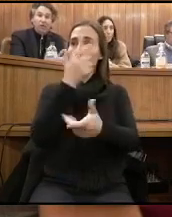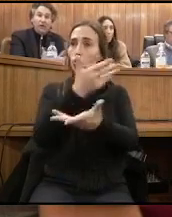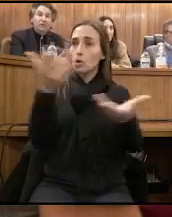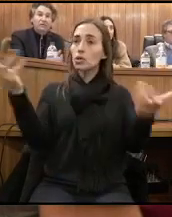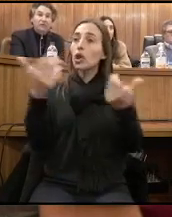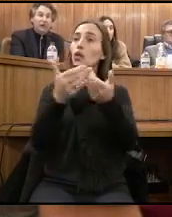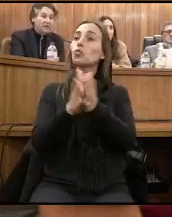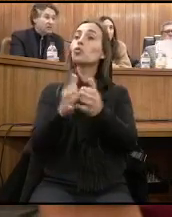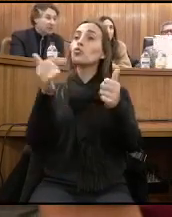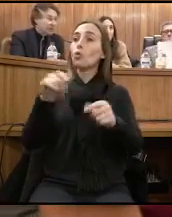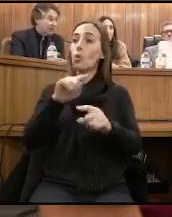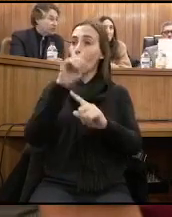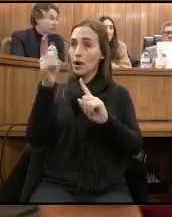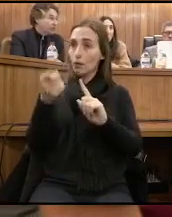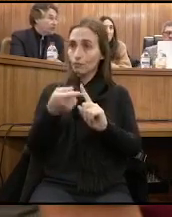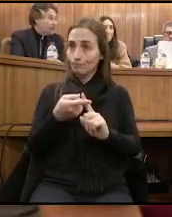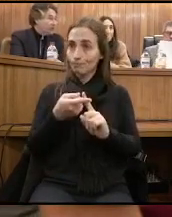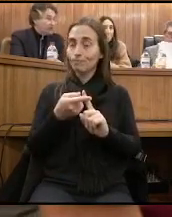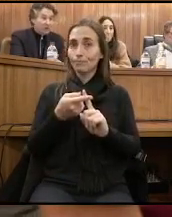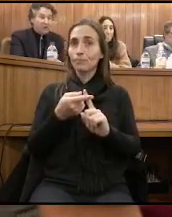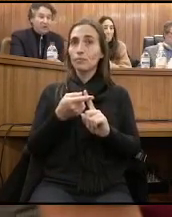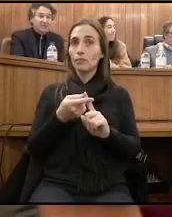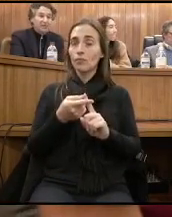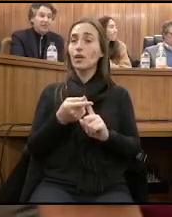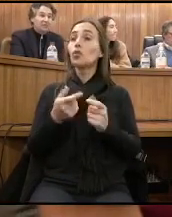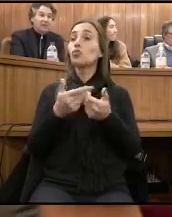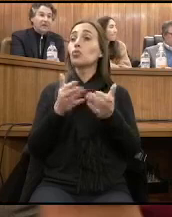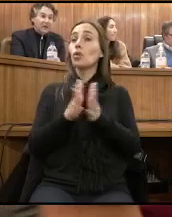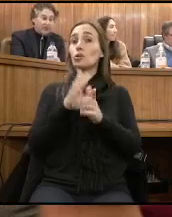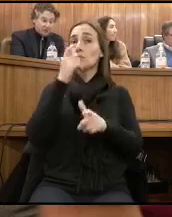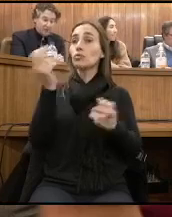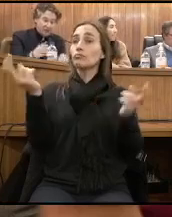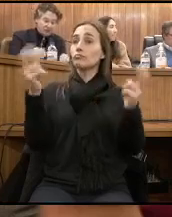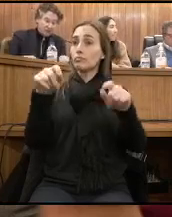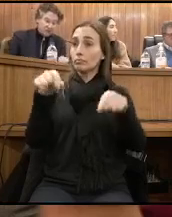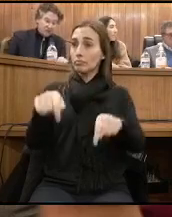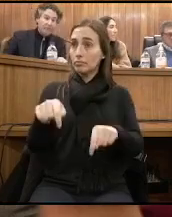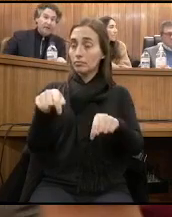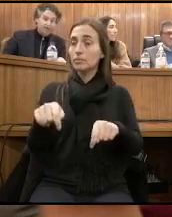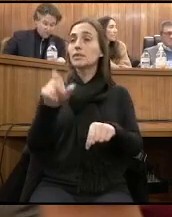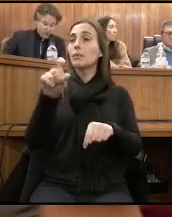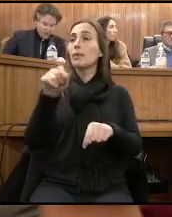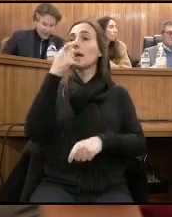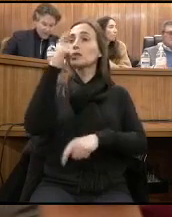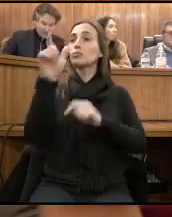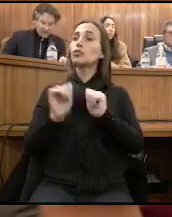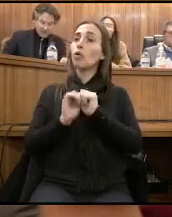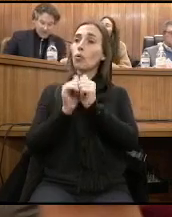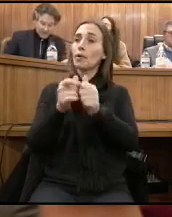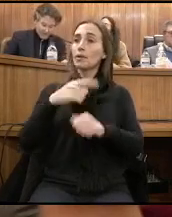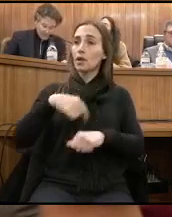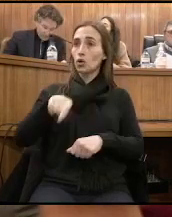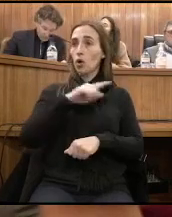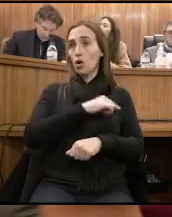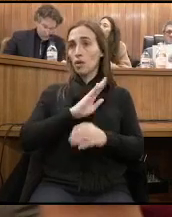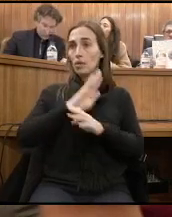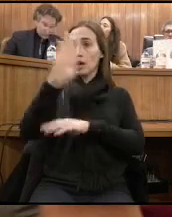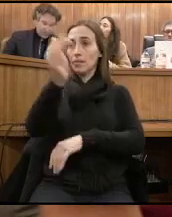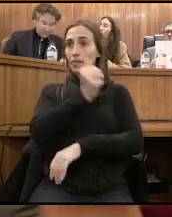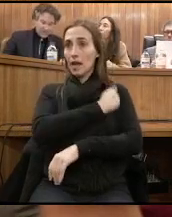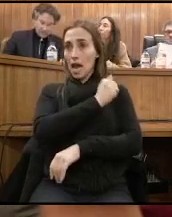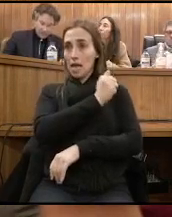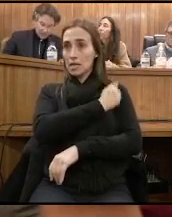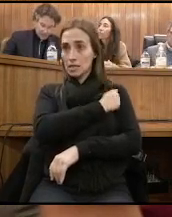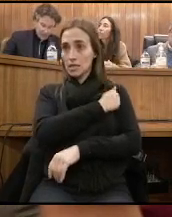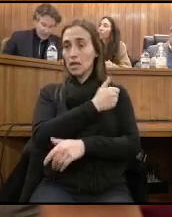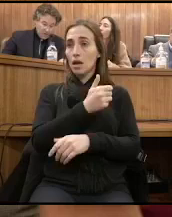todos um bom ano, antes de mais, quer aos que estão aqui presentes na sala, quer aos cidadãos que nos acompanham a partir de casa ou dos